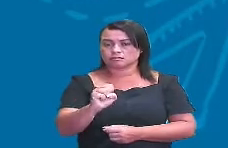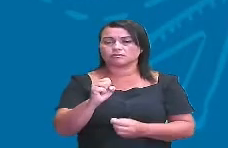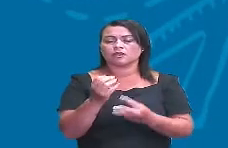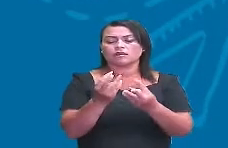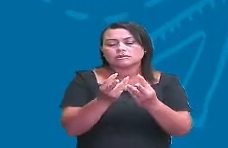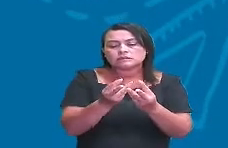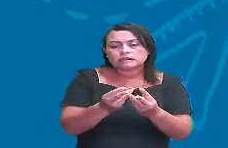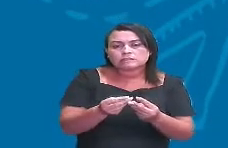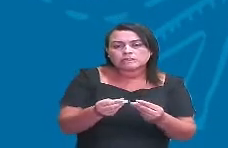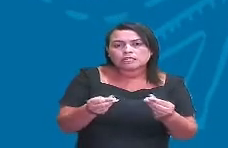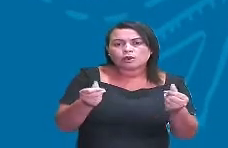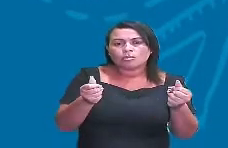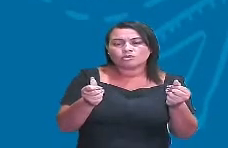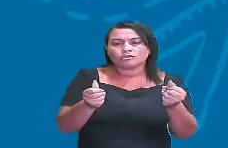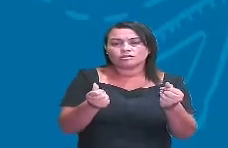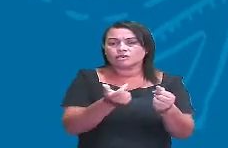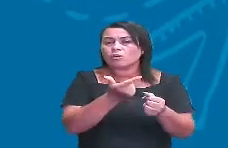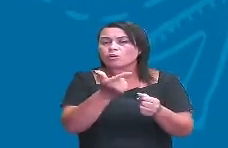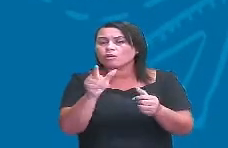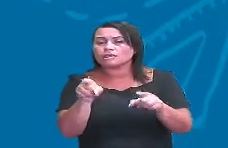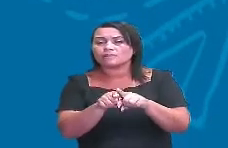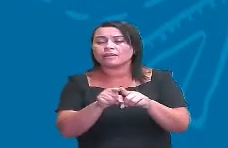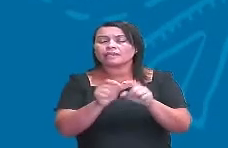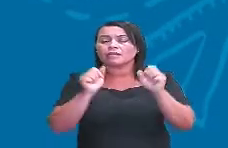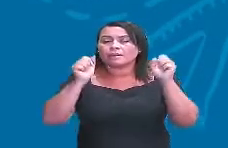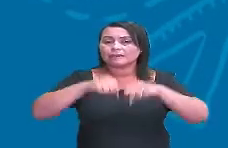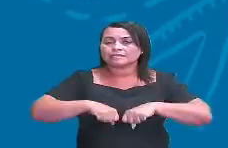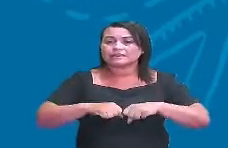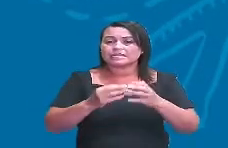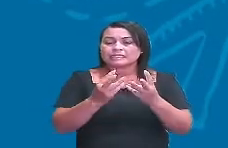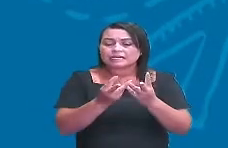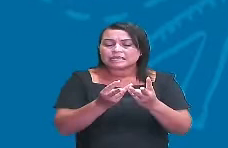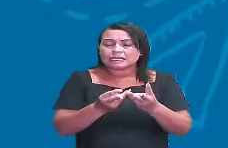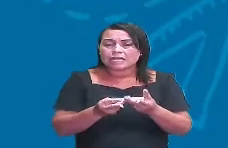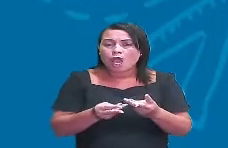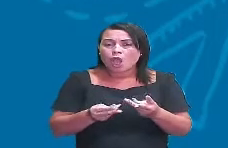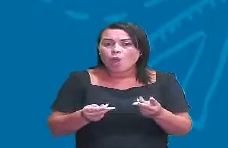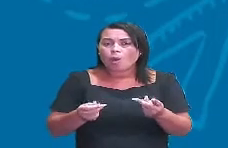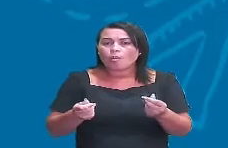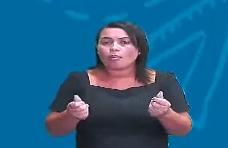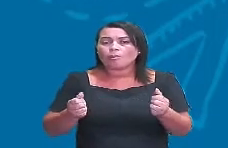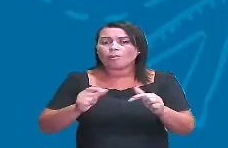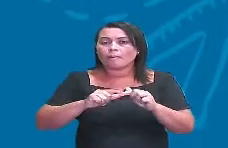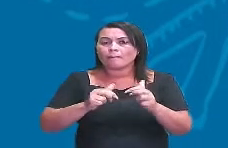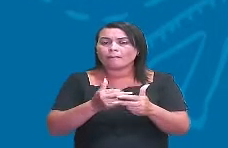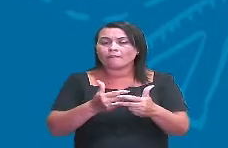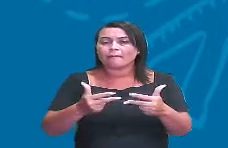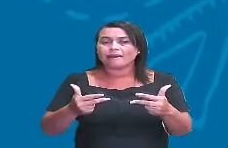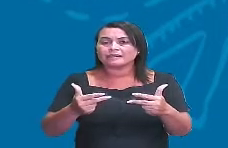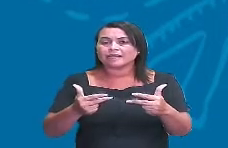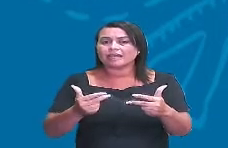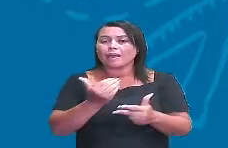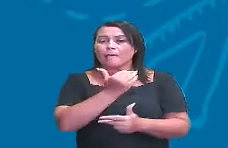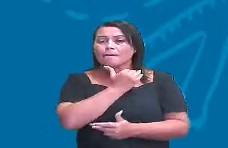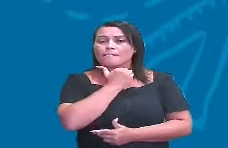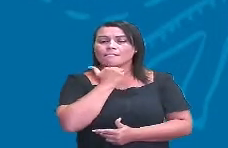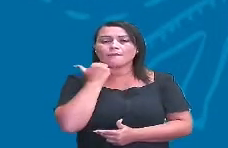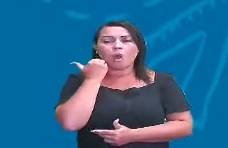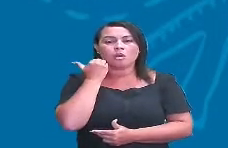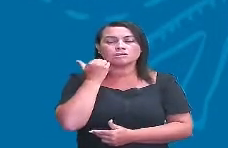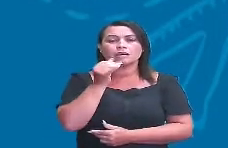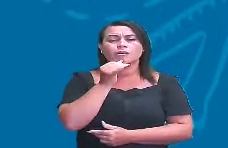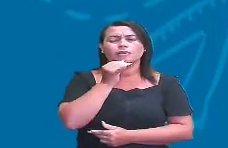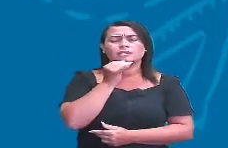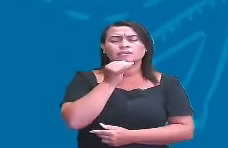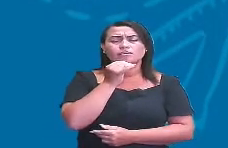categoria de seres vivos, que são aqueles que possuem a capacidade de decompor matéria orgânica morta. Quando o